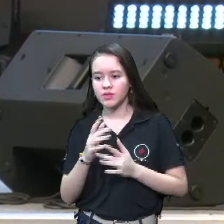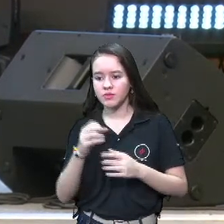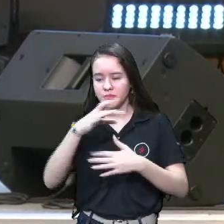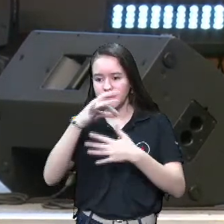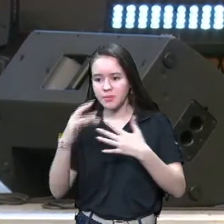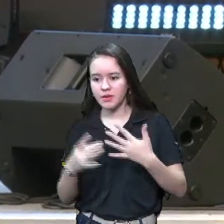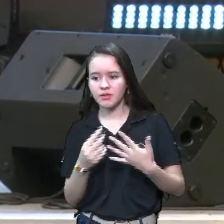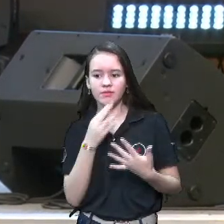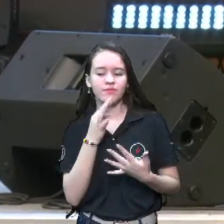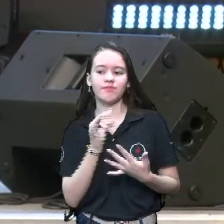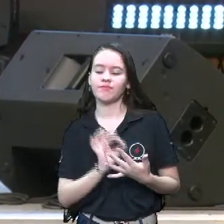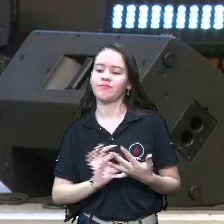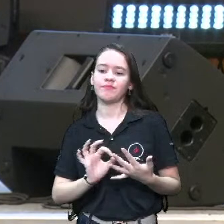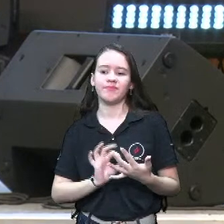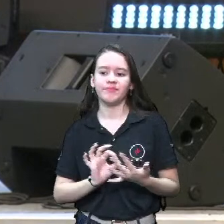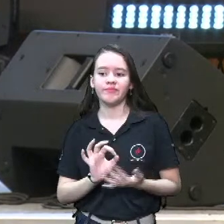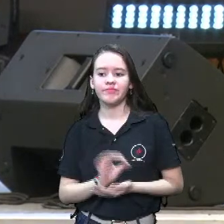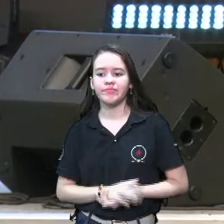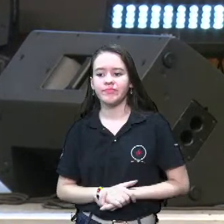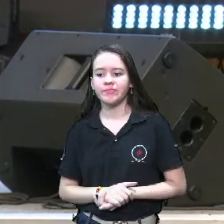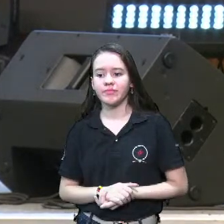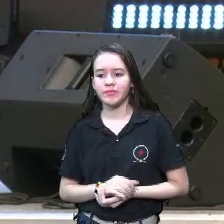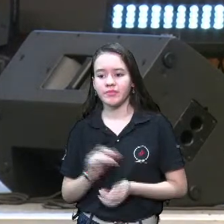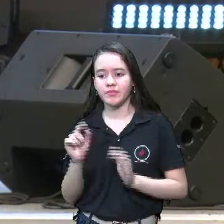disse: me ama ainda?